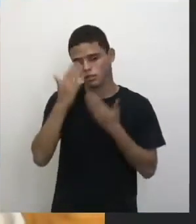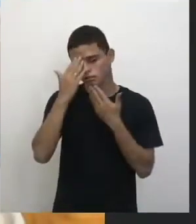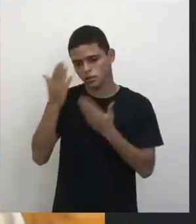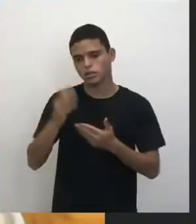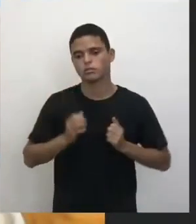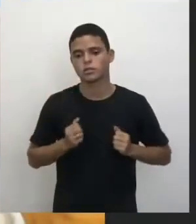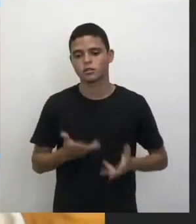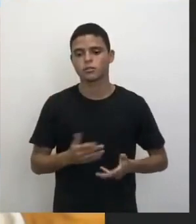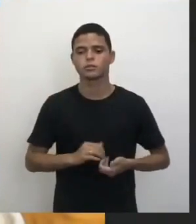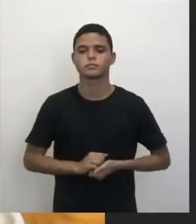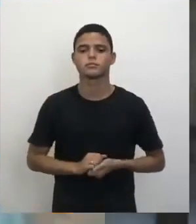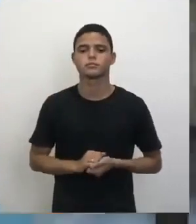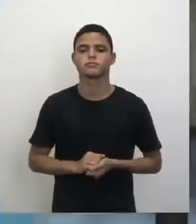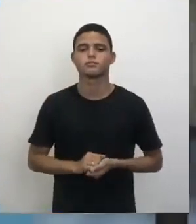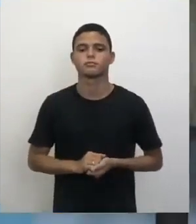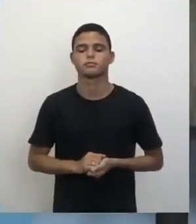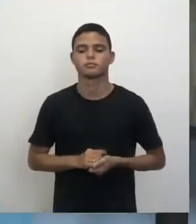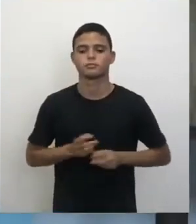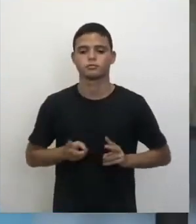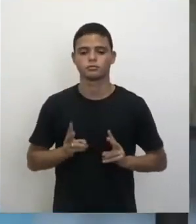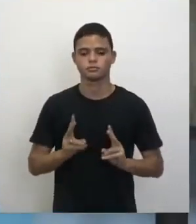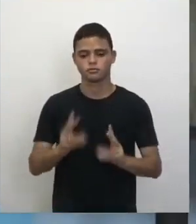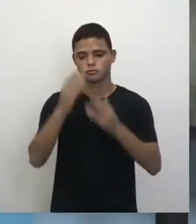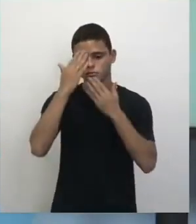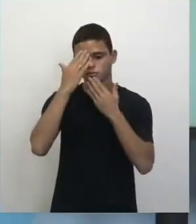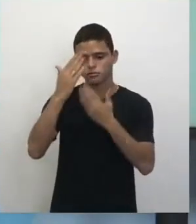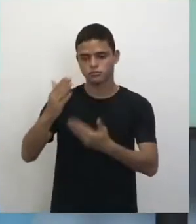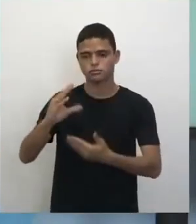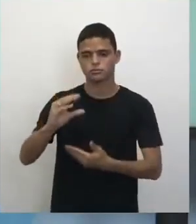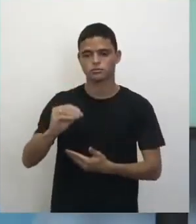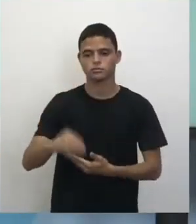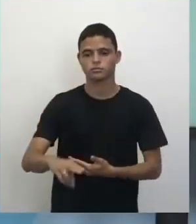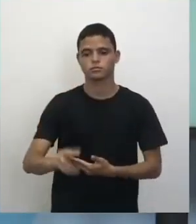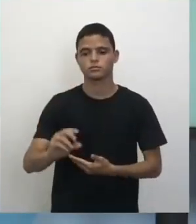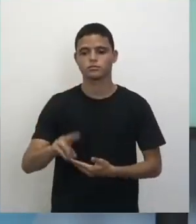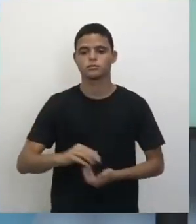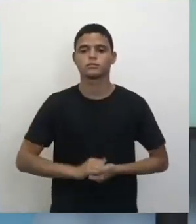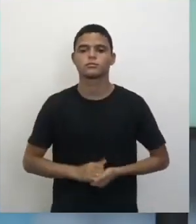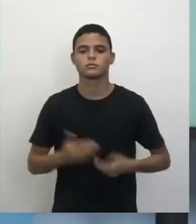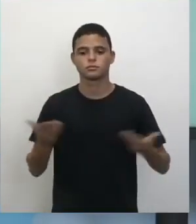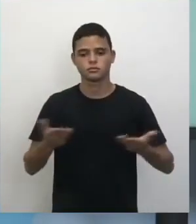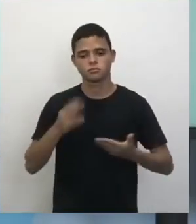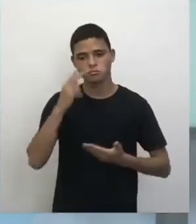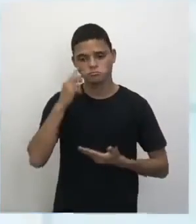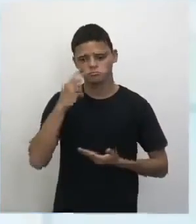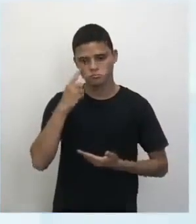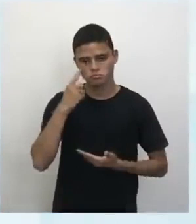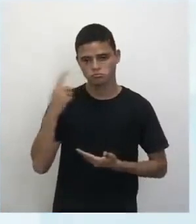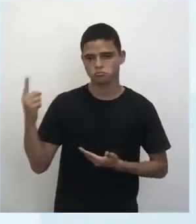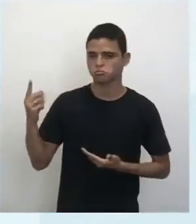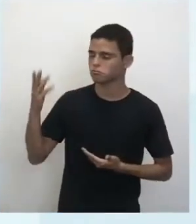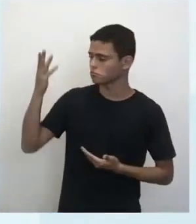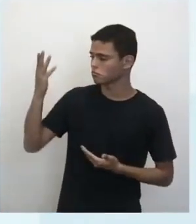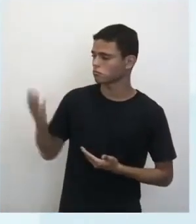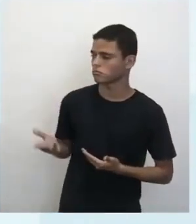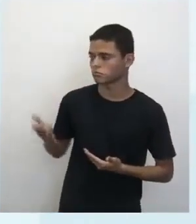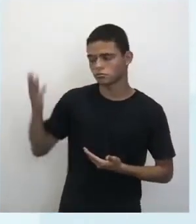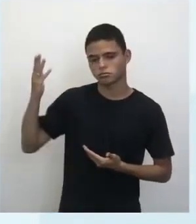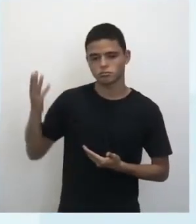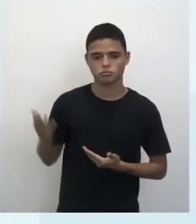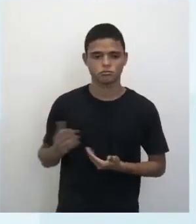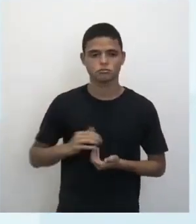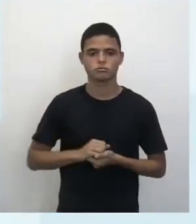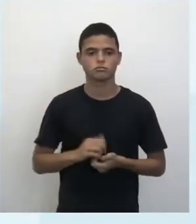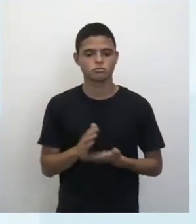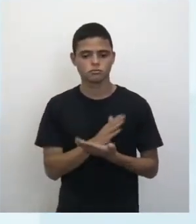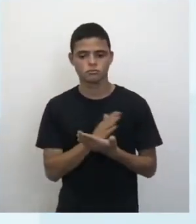agradeço. Então, continuando aqui, obrigada, Cadu. Nós então vimos hoje, eu deixei para vocês aqui, vou deixar na tela